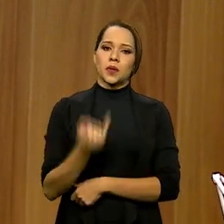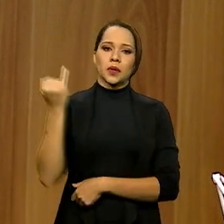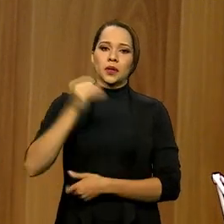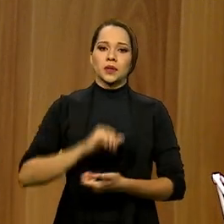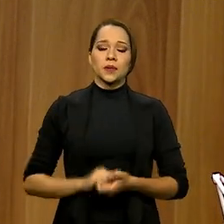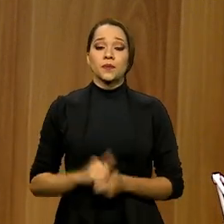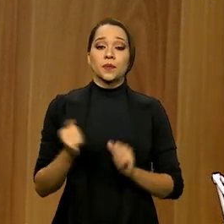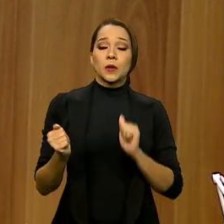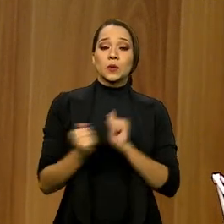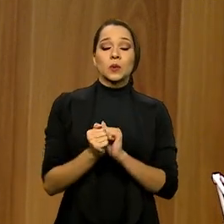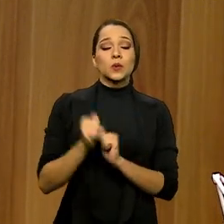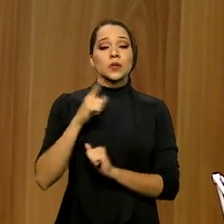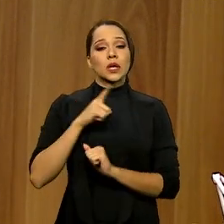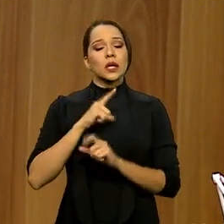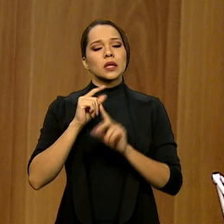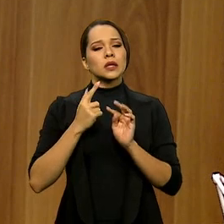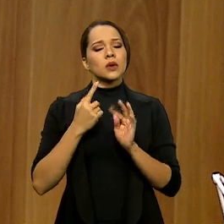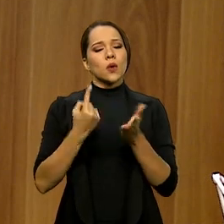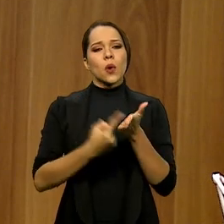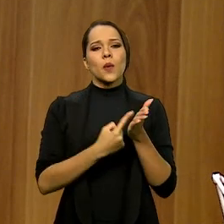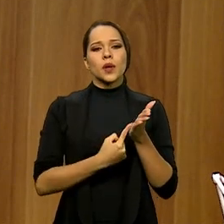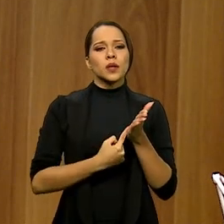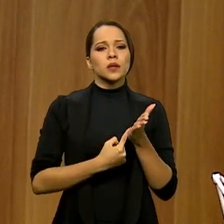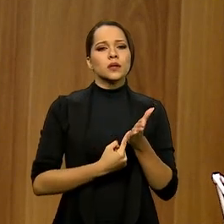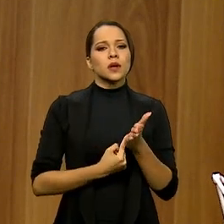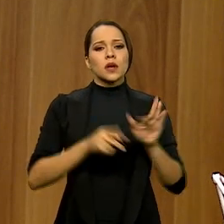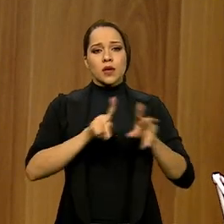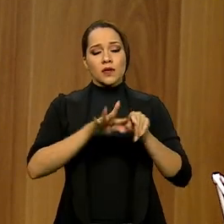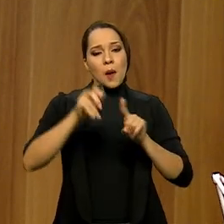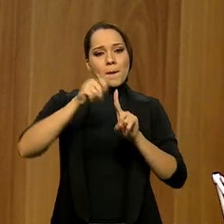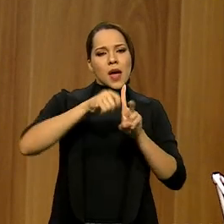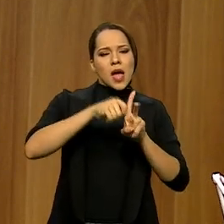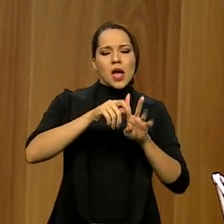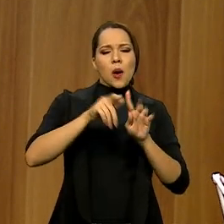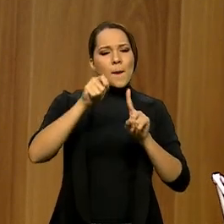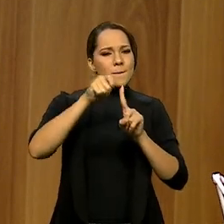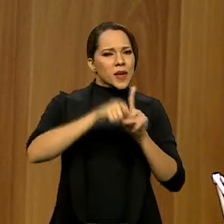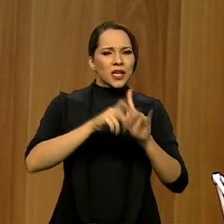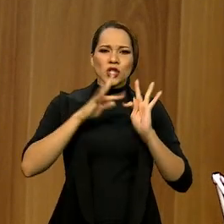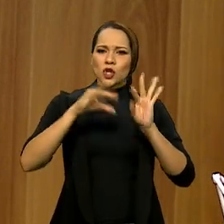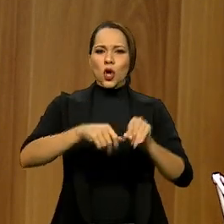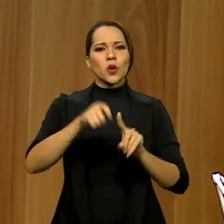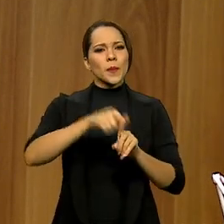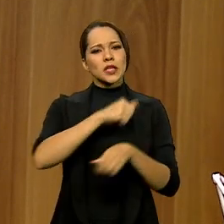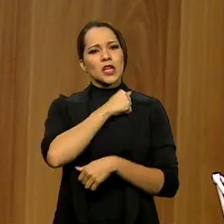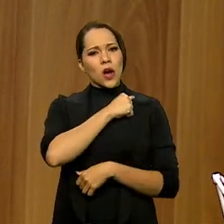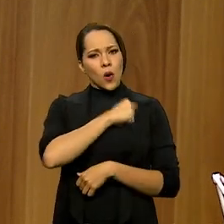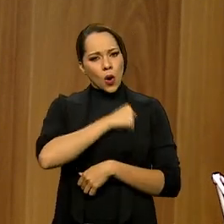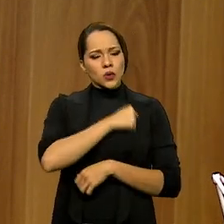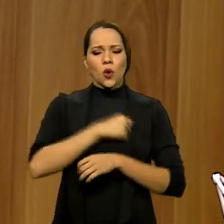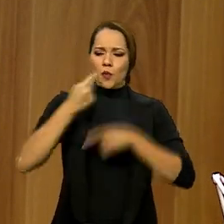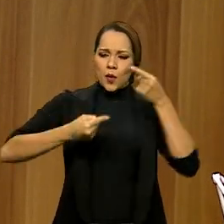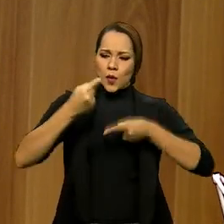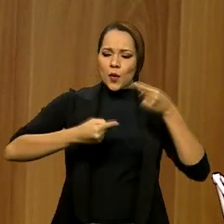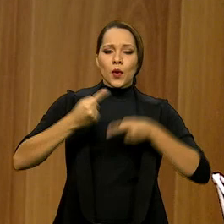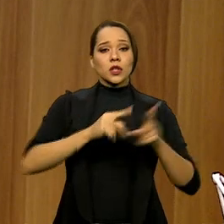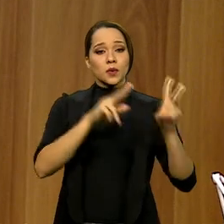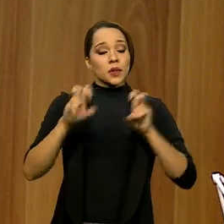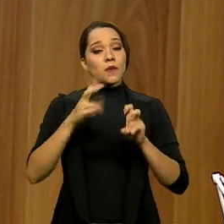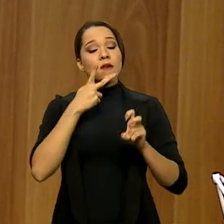né? Juntos nós estamos compondo uma agenda onde nós vamos passar o mês inteiro debatendo sobre este tema, né?